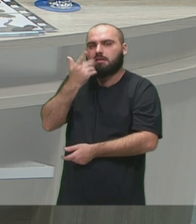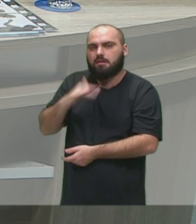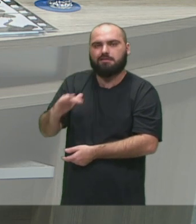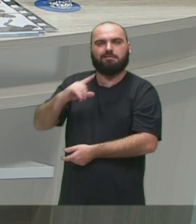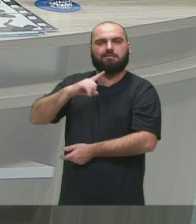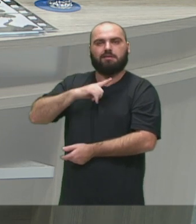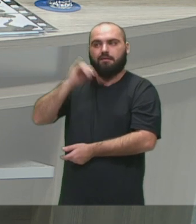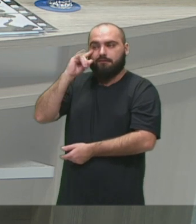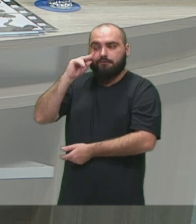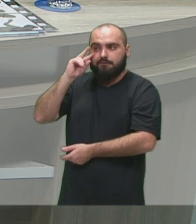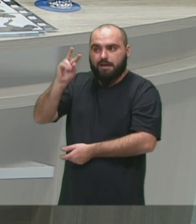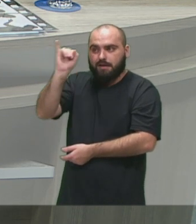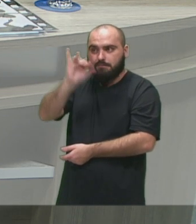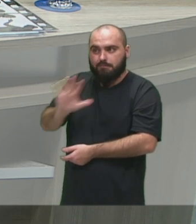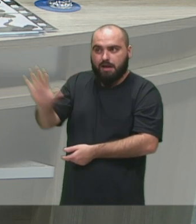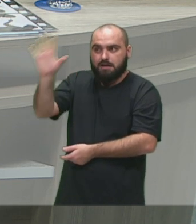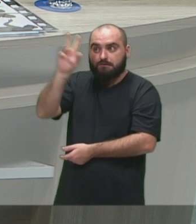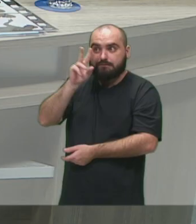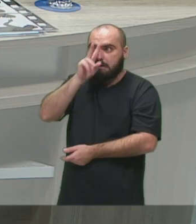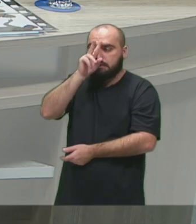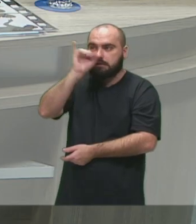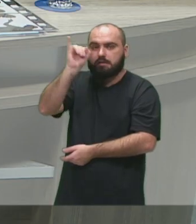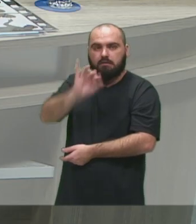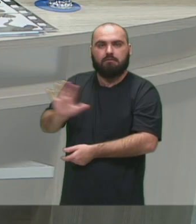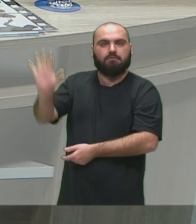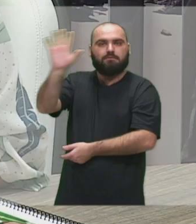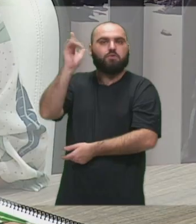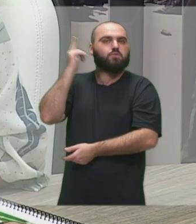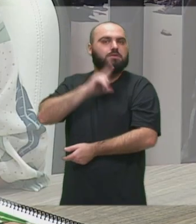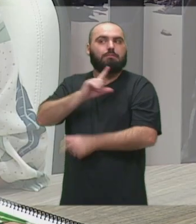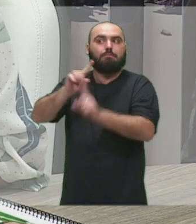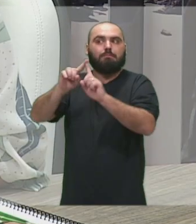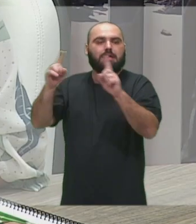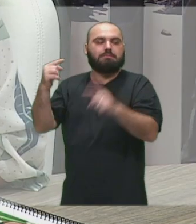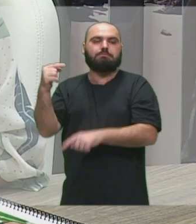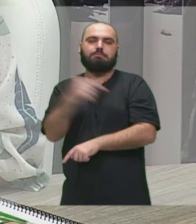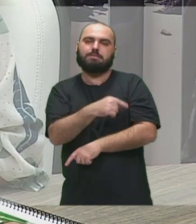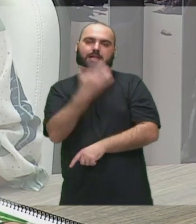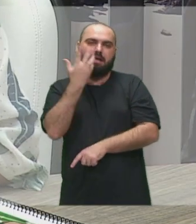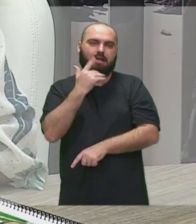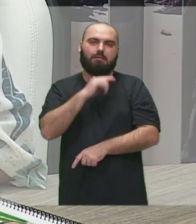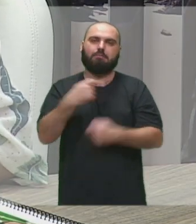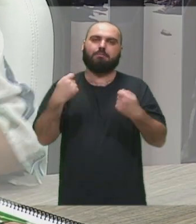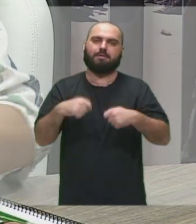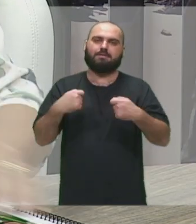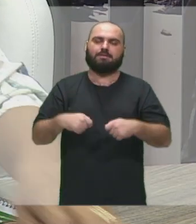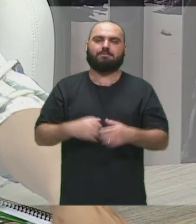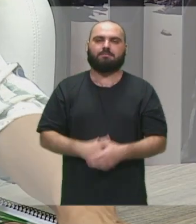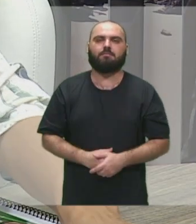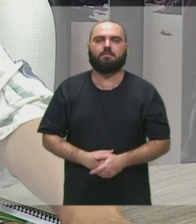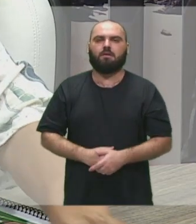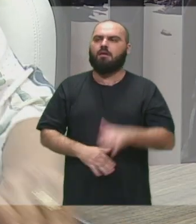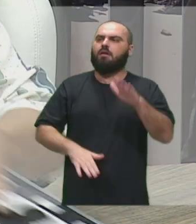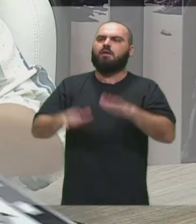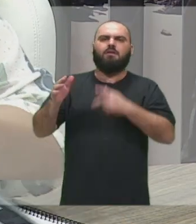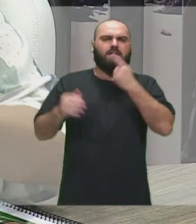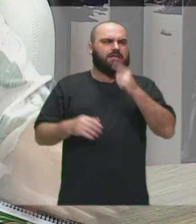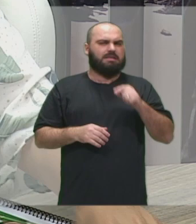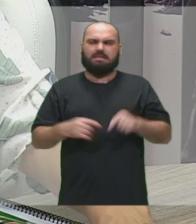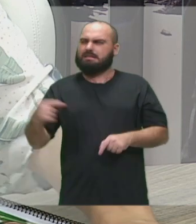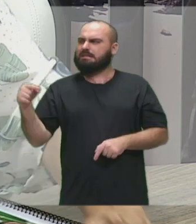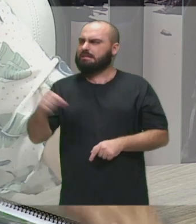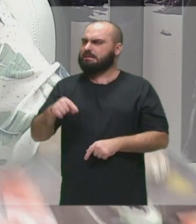essas imagens que são imagens fortes, né? Mas que são necessárias. Às vezes, as pessoas dizem, mas é uma imagem muito